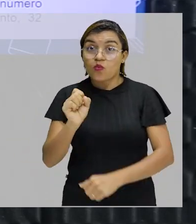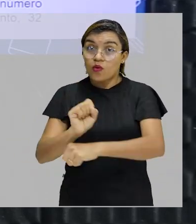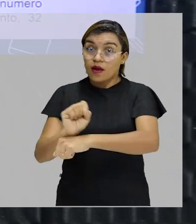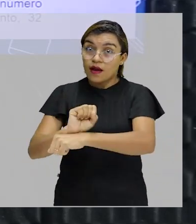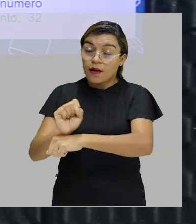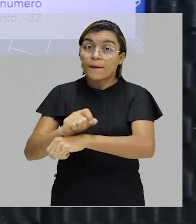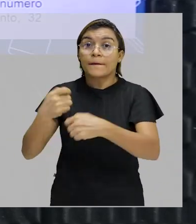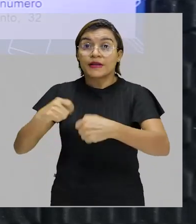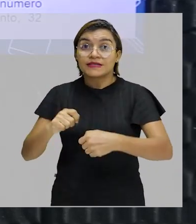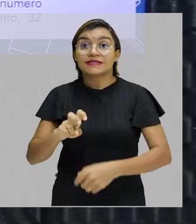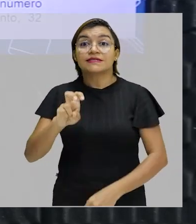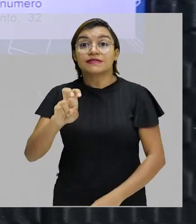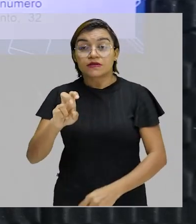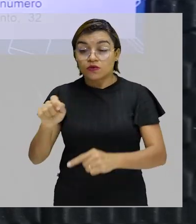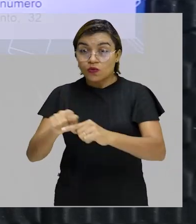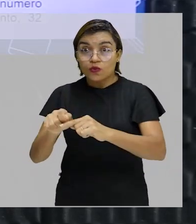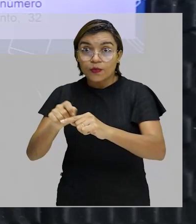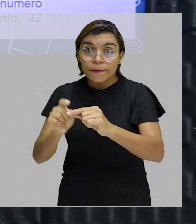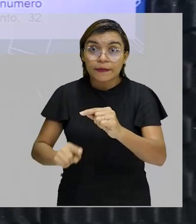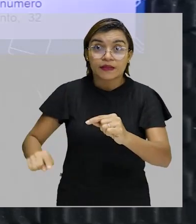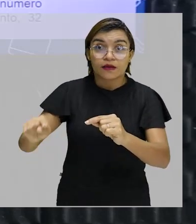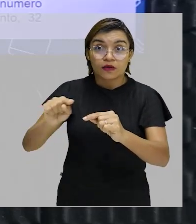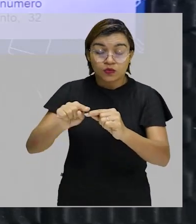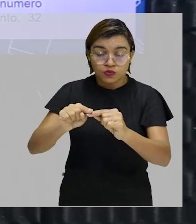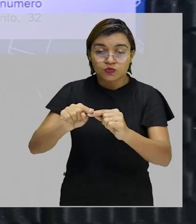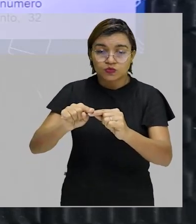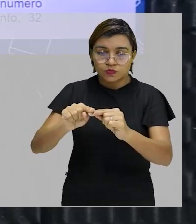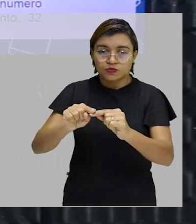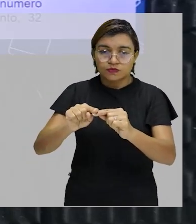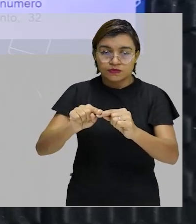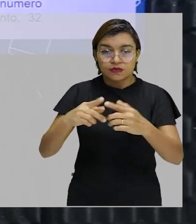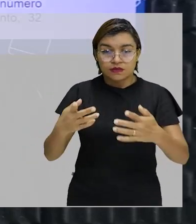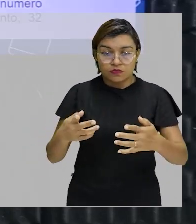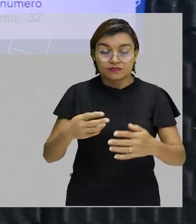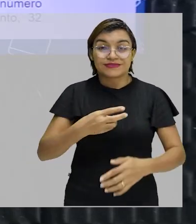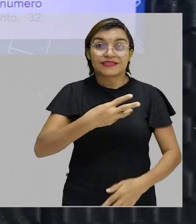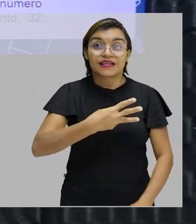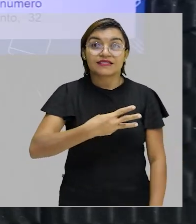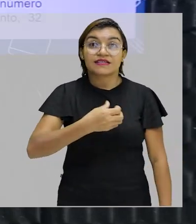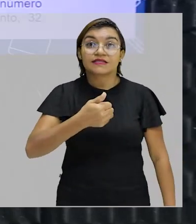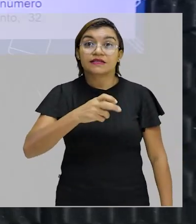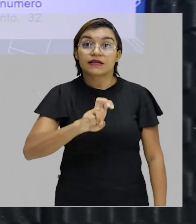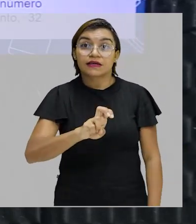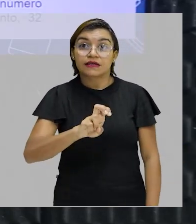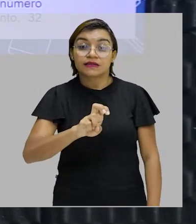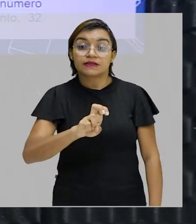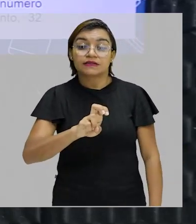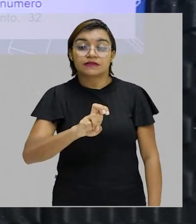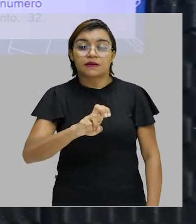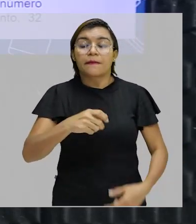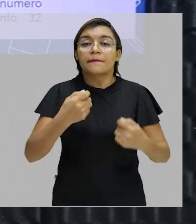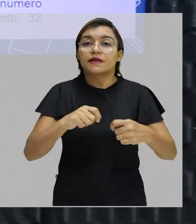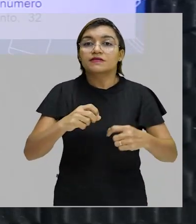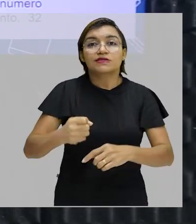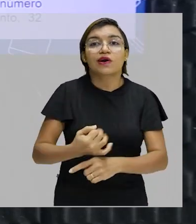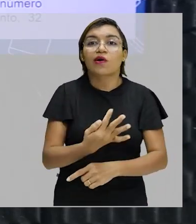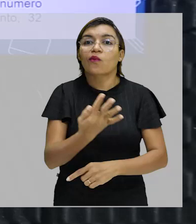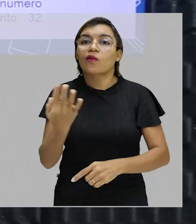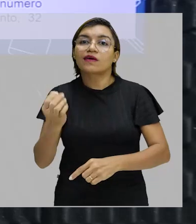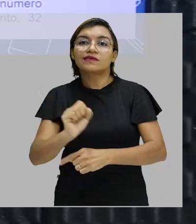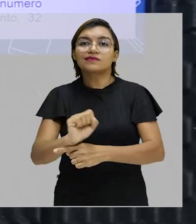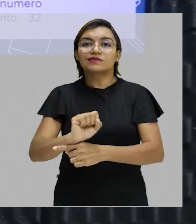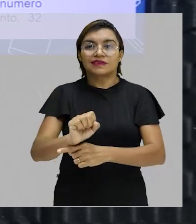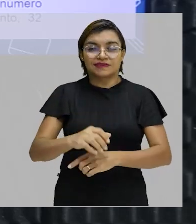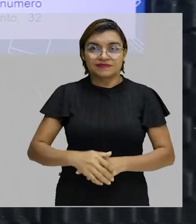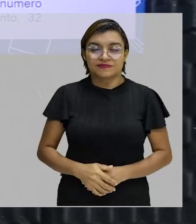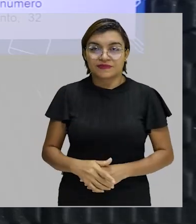carro, 5 pneus. Bom, com 315 pneus, são possíveis quantos carros? Olha só, ficou